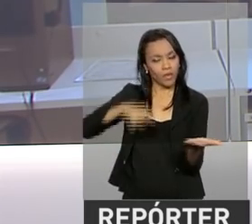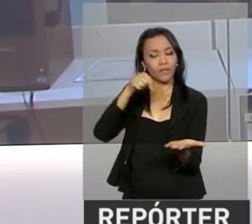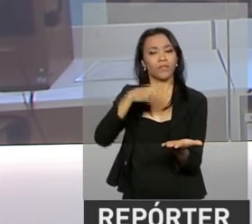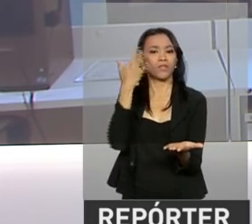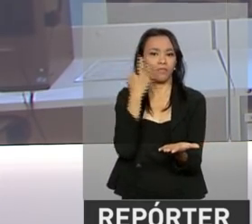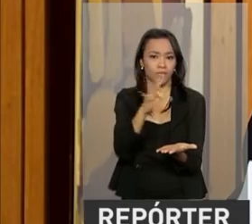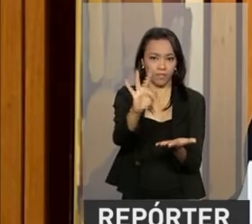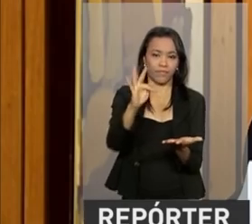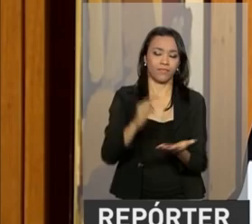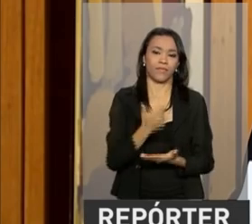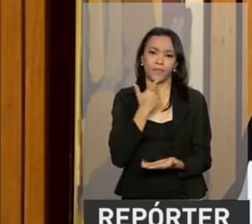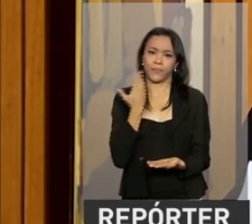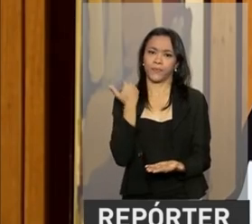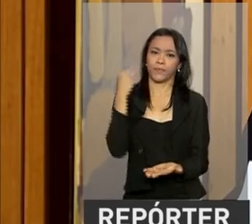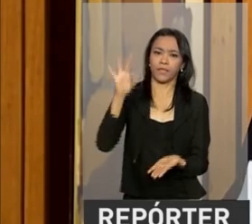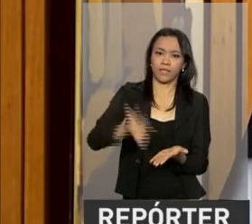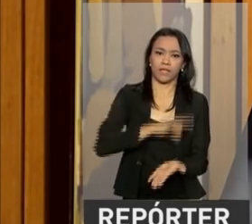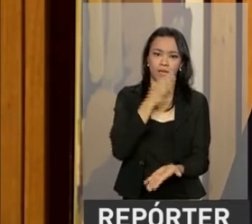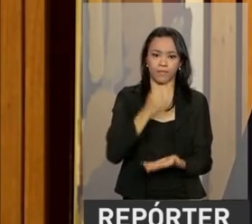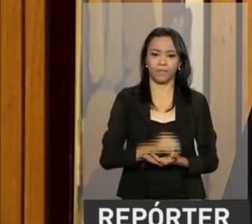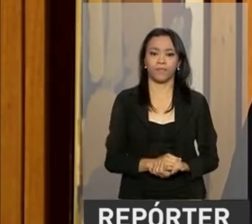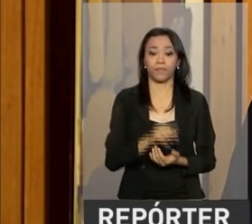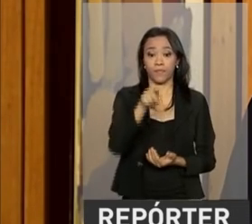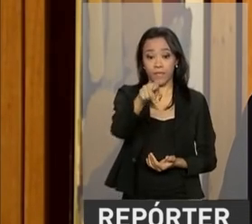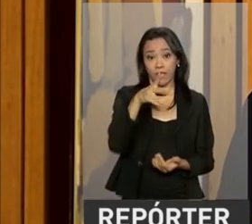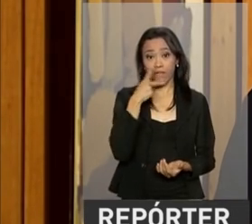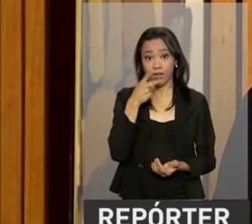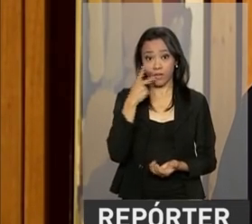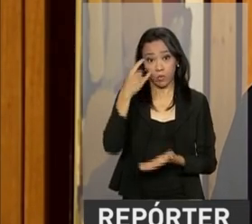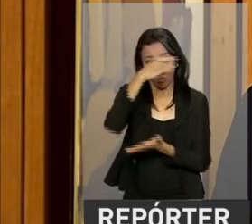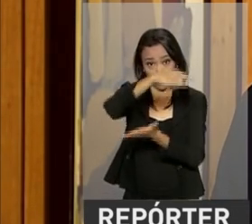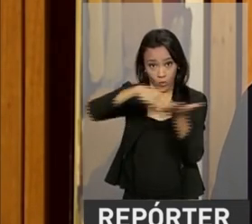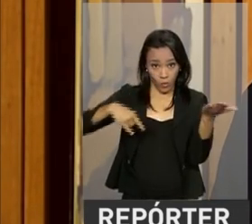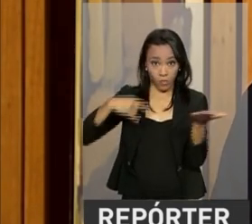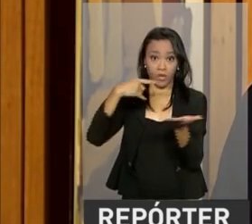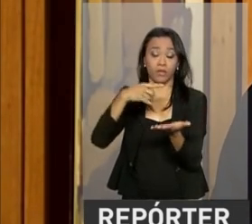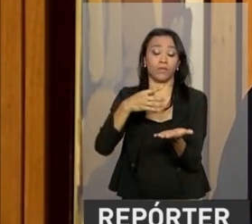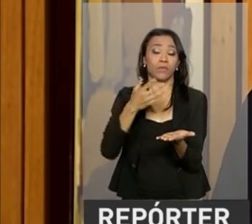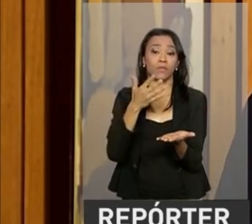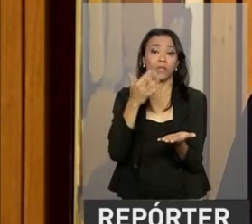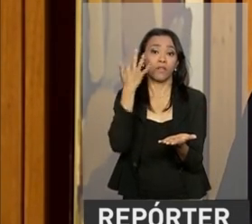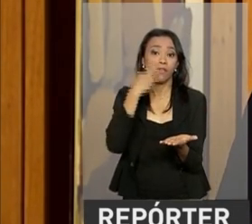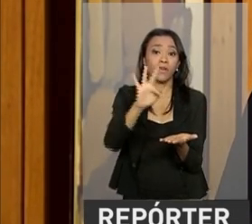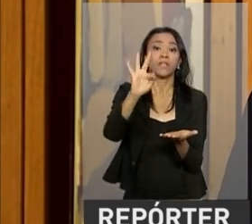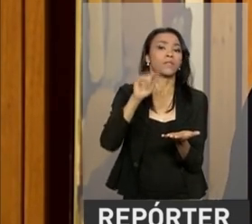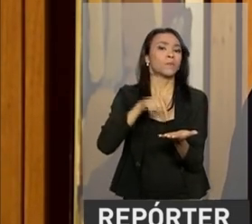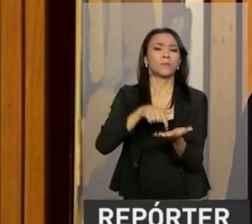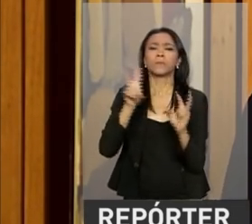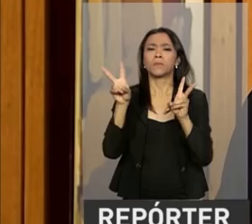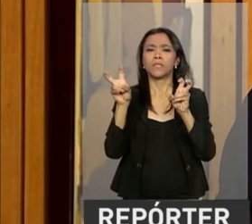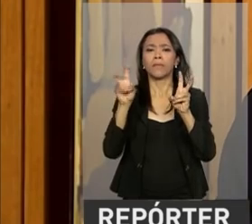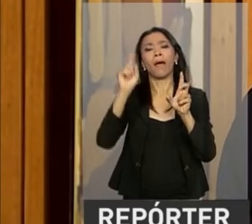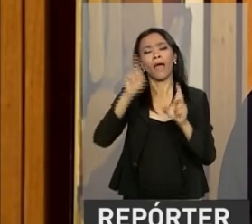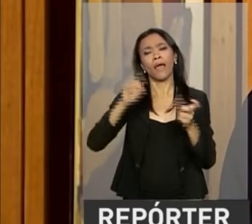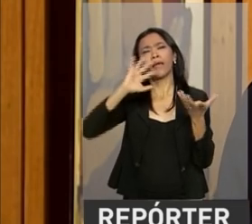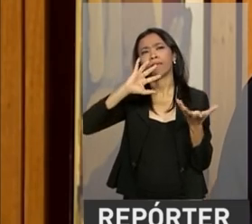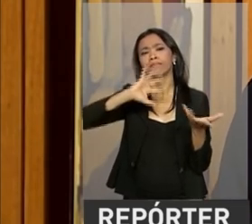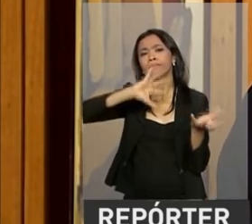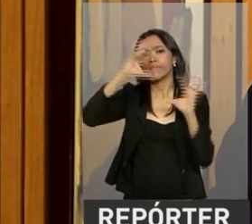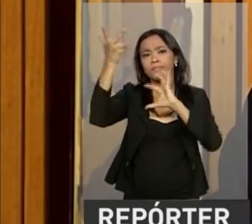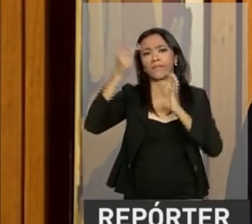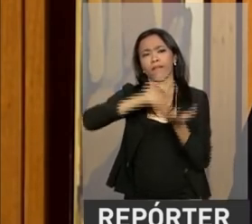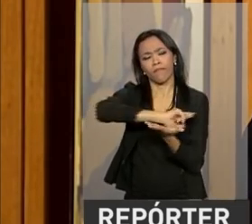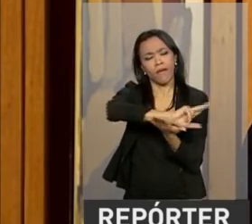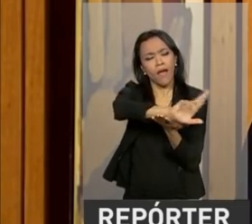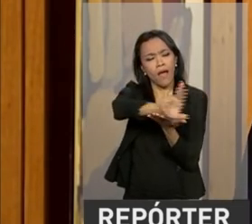Brasil. O Acordo de Paris, ele cuida exatamente da questão do clima, ou seja, vários países